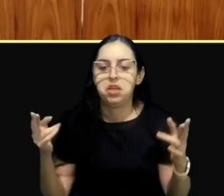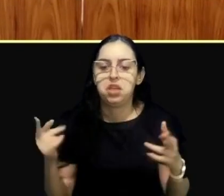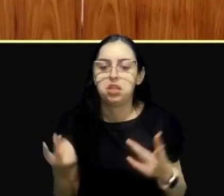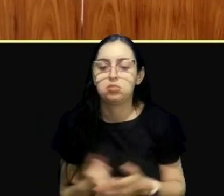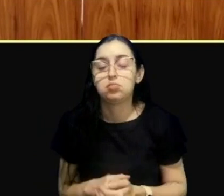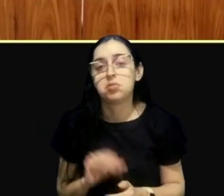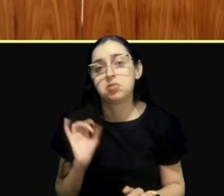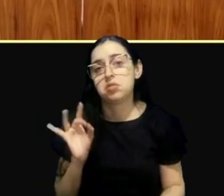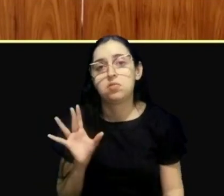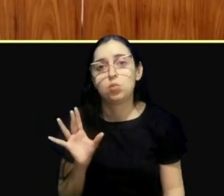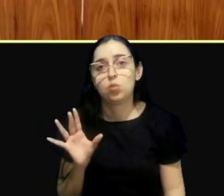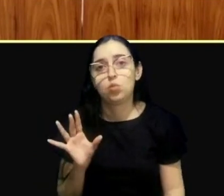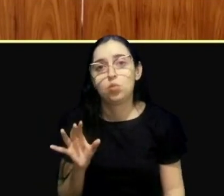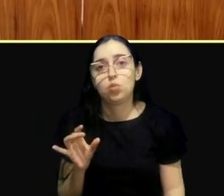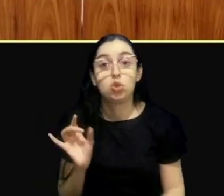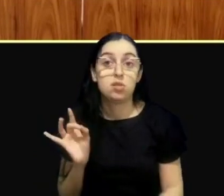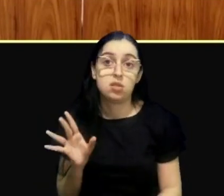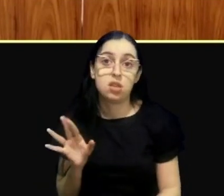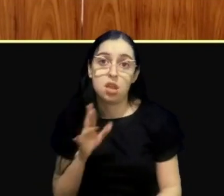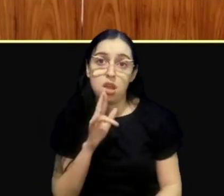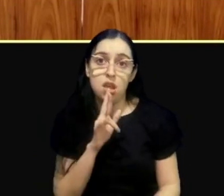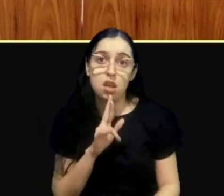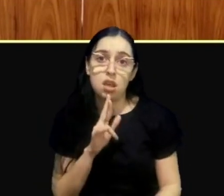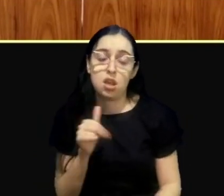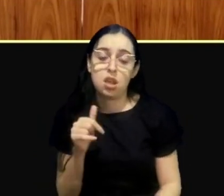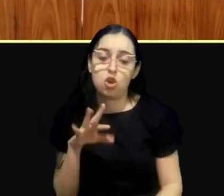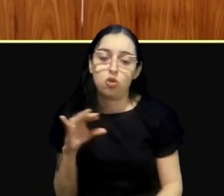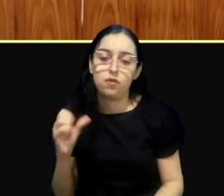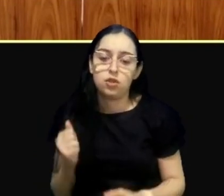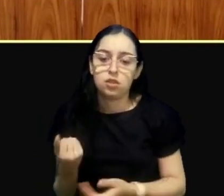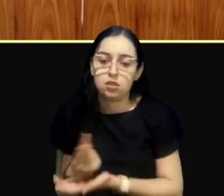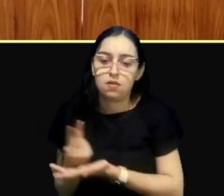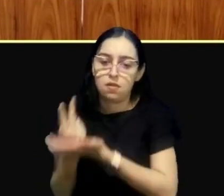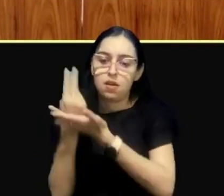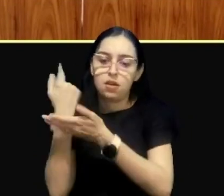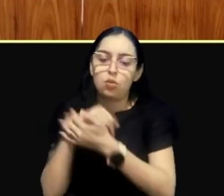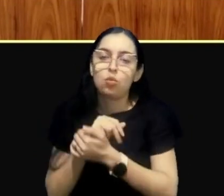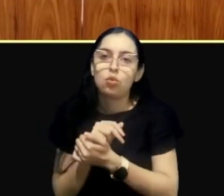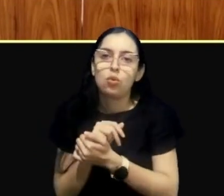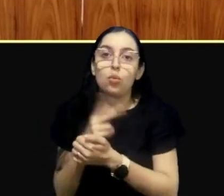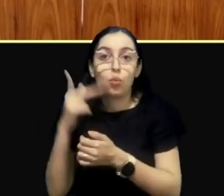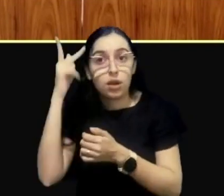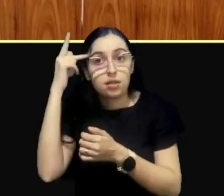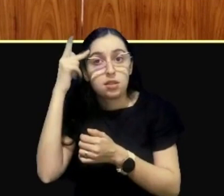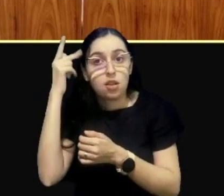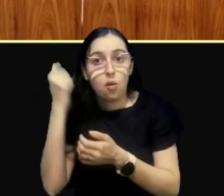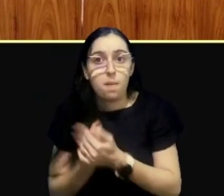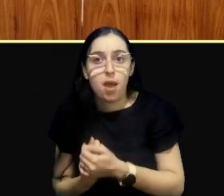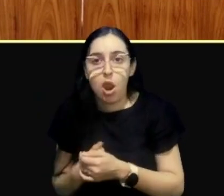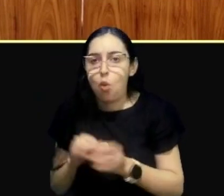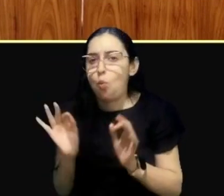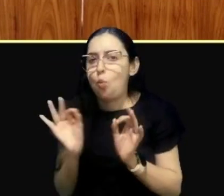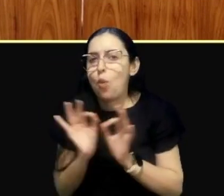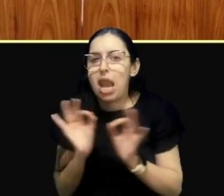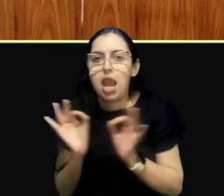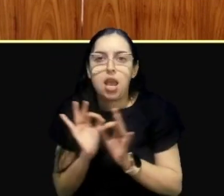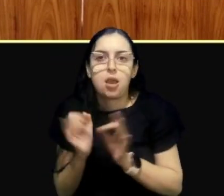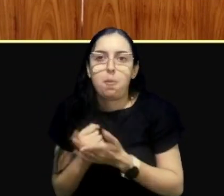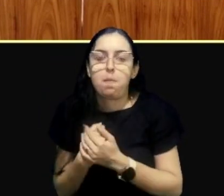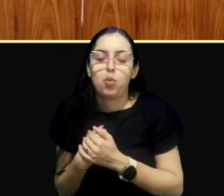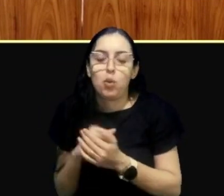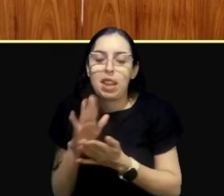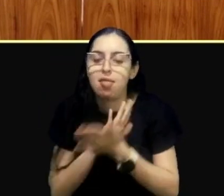assim, se rio fosse riqueza, o nosso rio aqui de São Paulo teria que ser limpíssimo, né? Ou